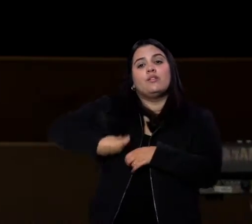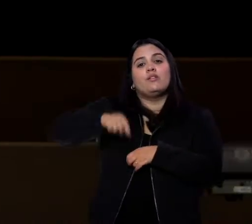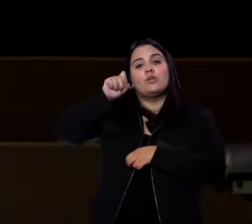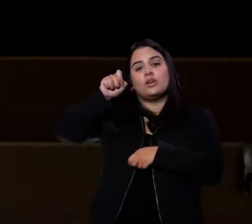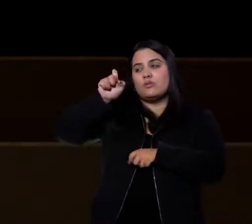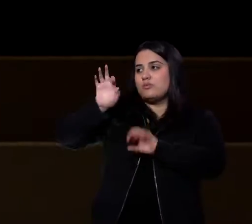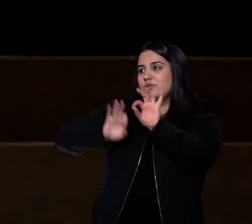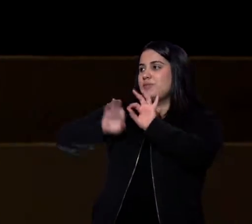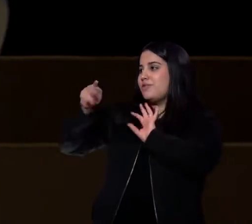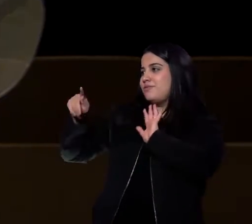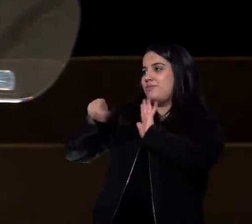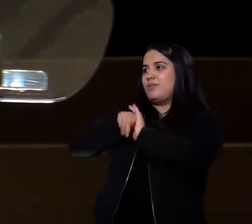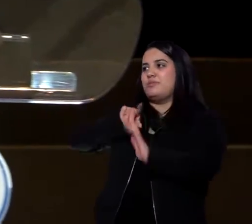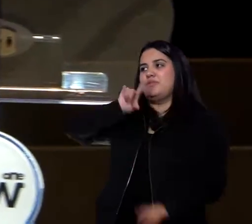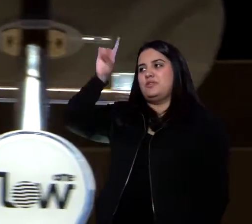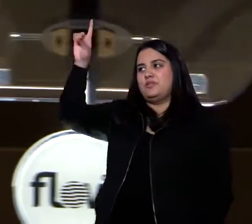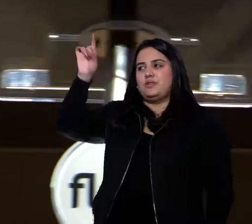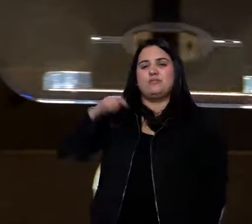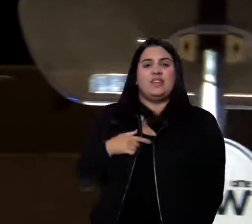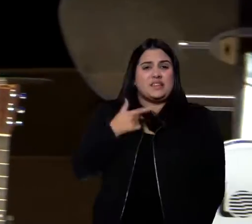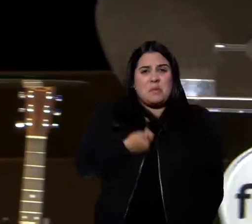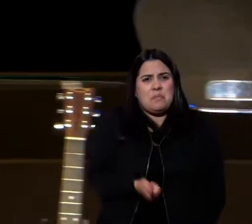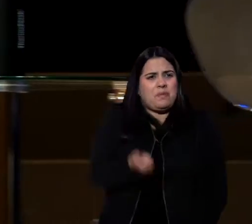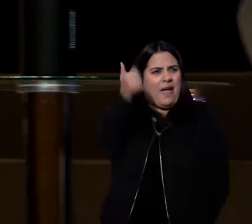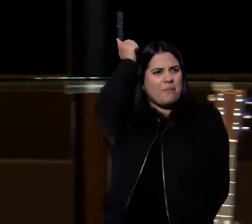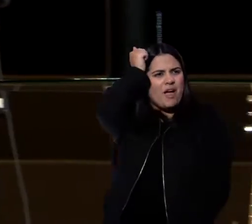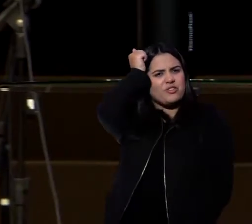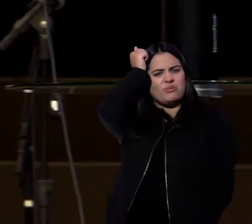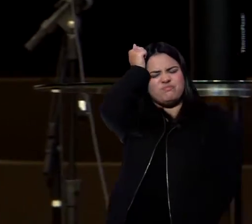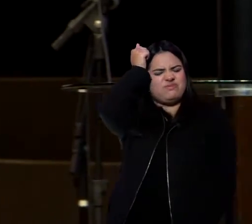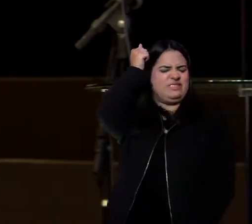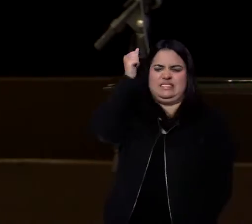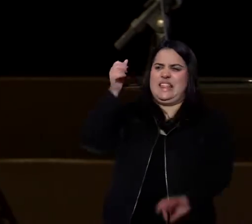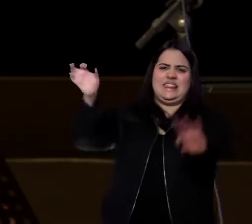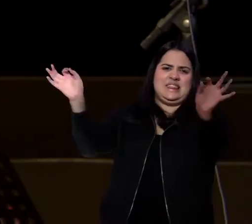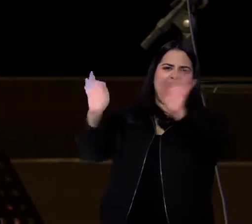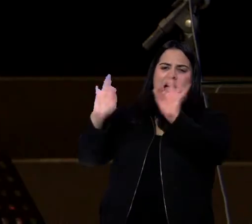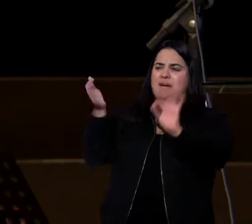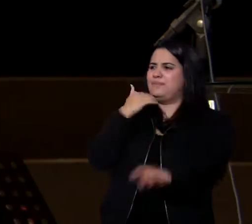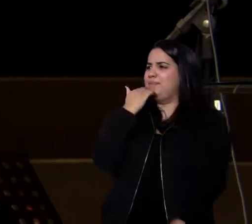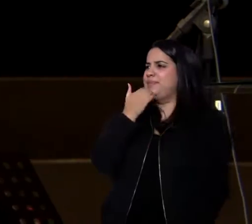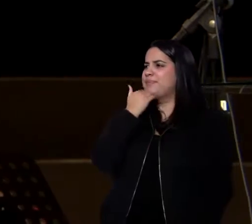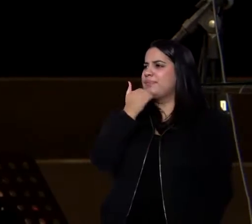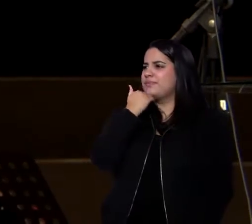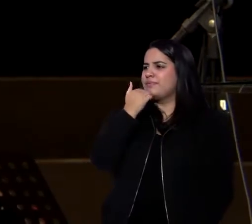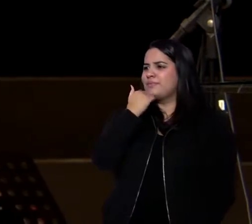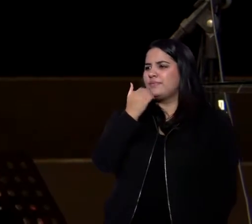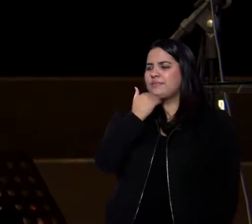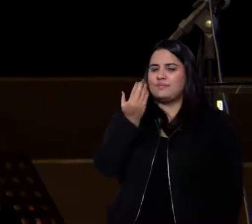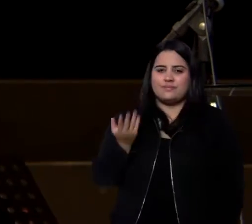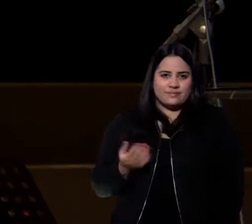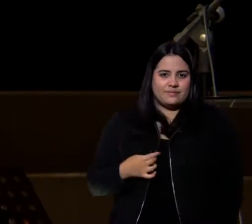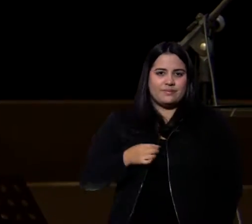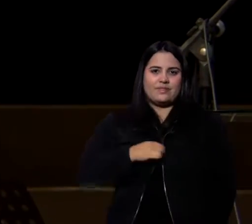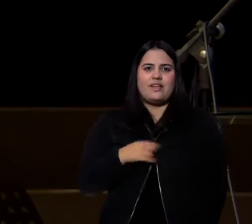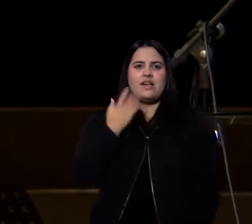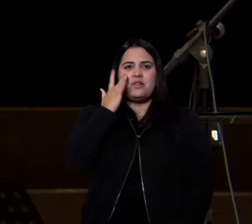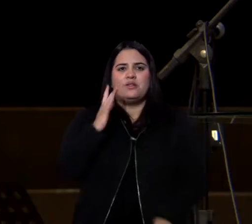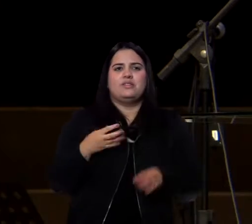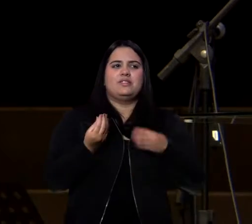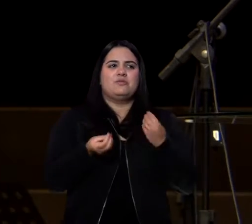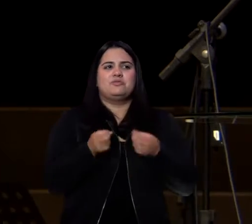eu posso falar uma coisa para vocês, eu não me arrependo nada de ter feito isso. Sei lá onde eu estaria, se eu